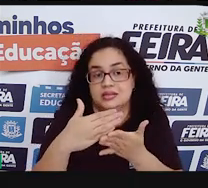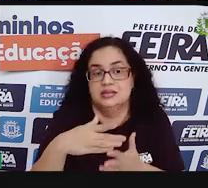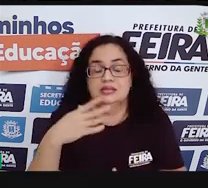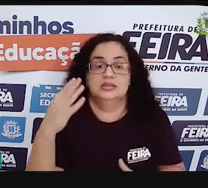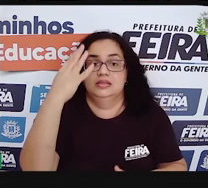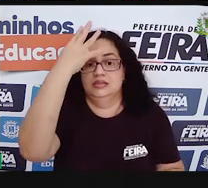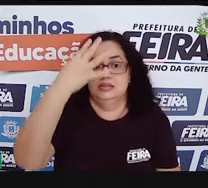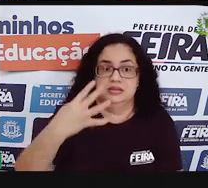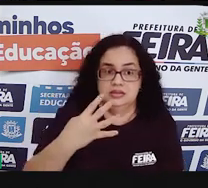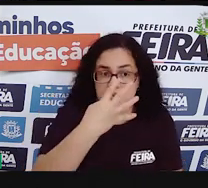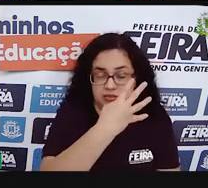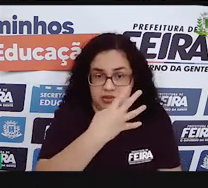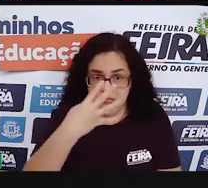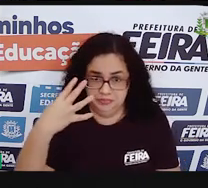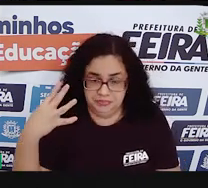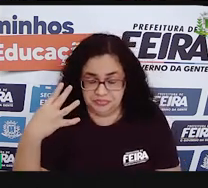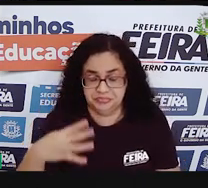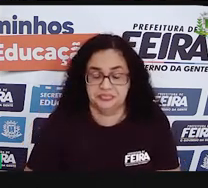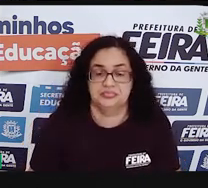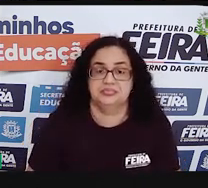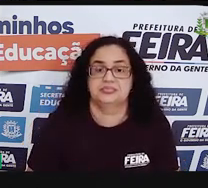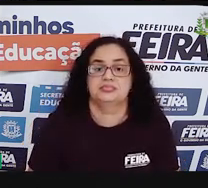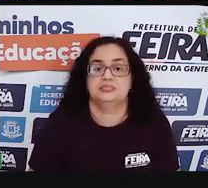da tabela.